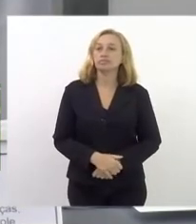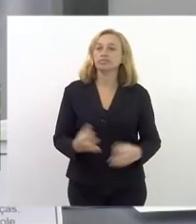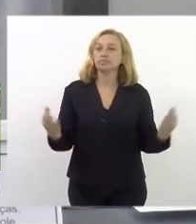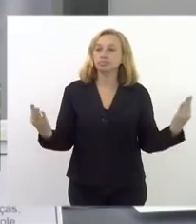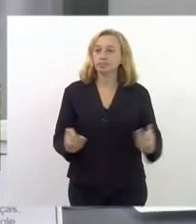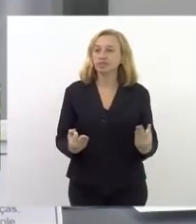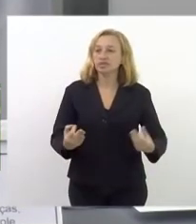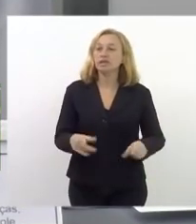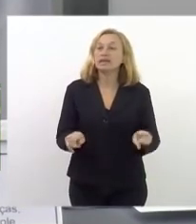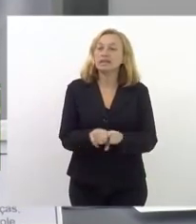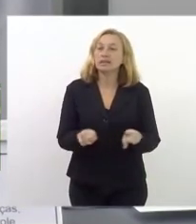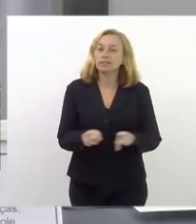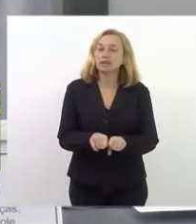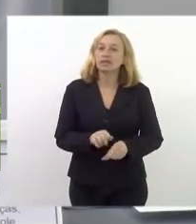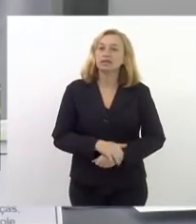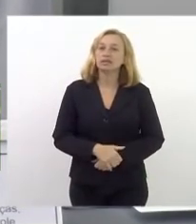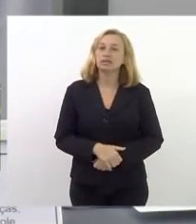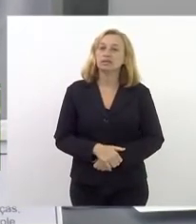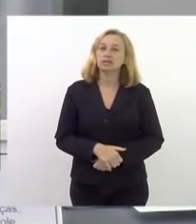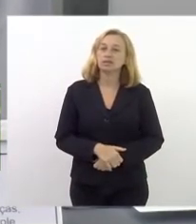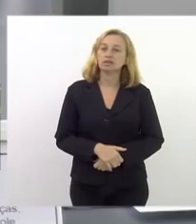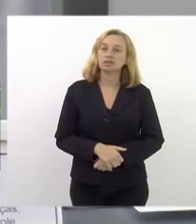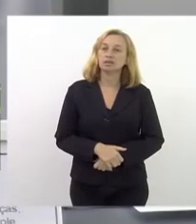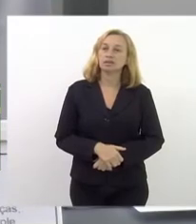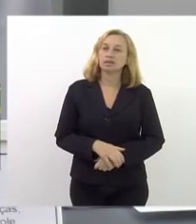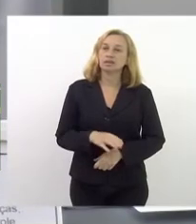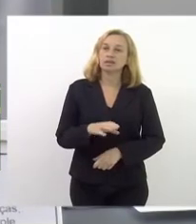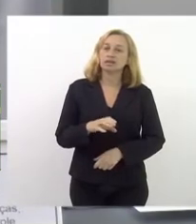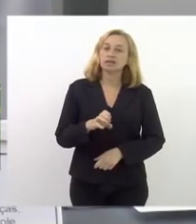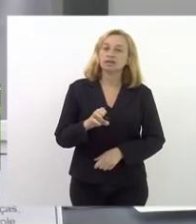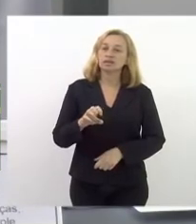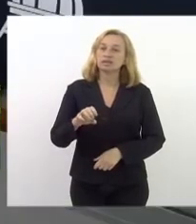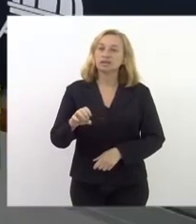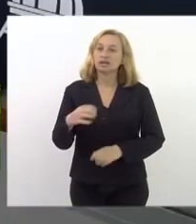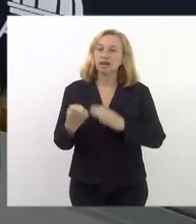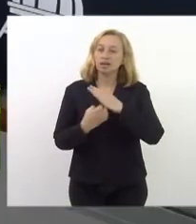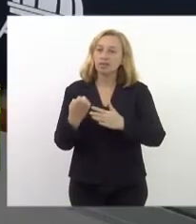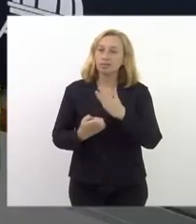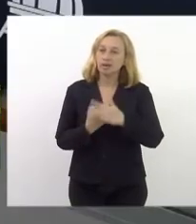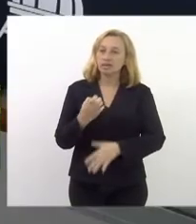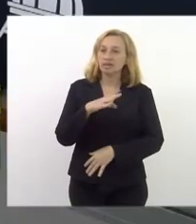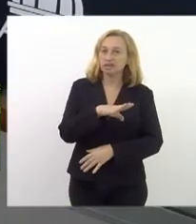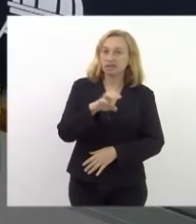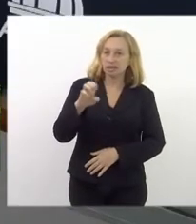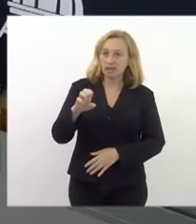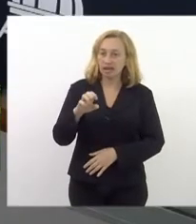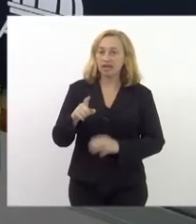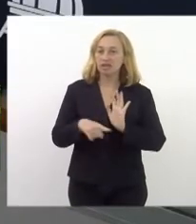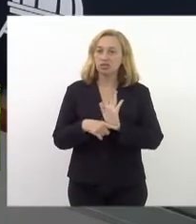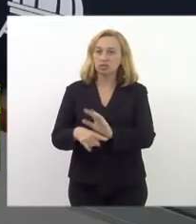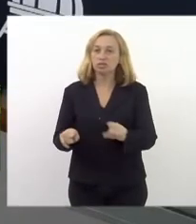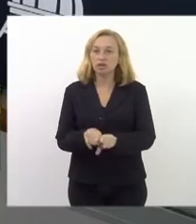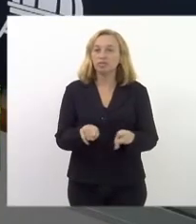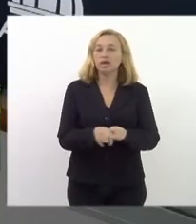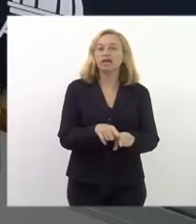Perfeito. Também tem aí a SEDAI também, né, que ajudou também. Tem aí 17 bi,